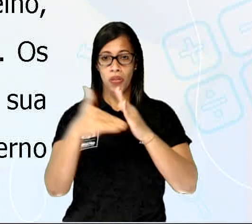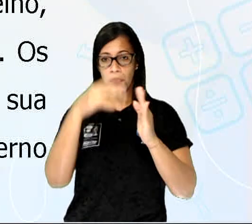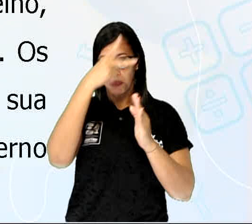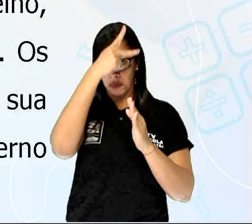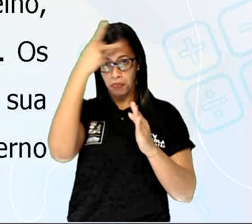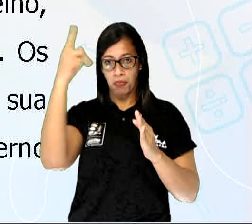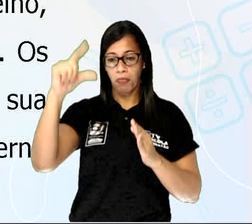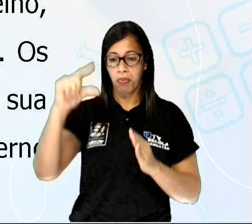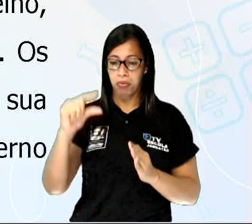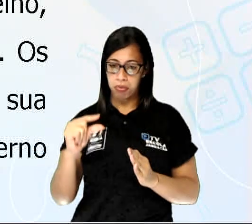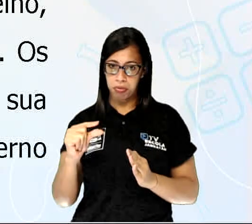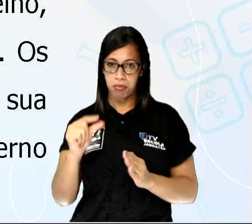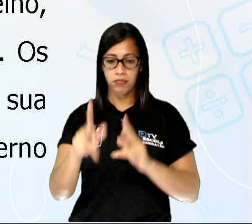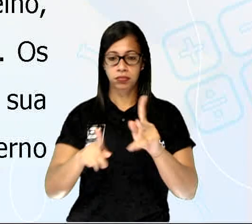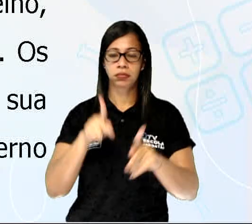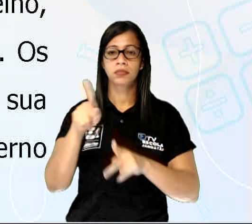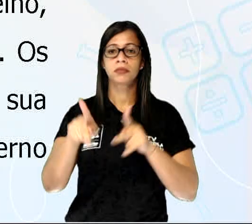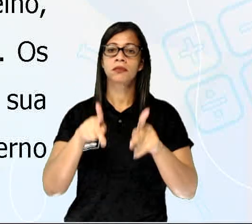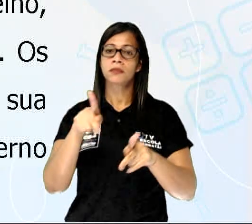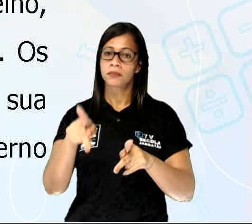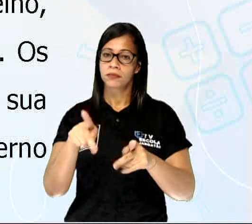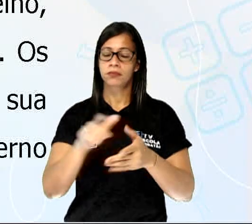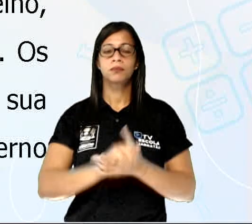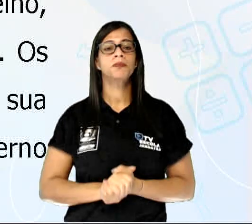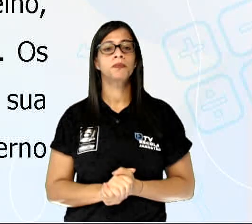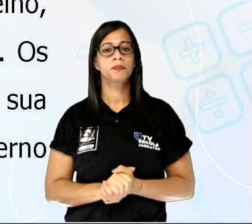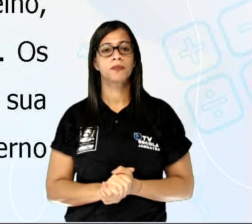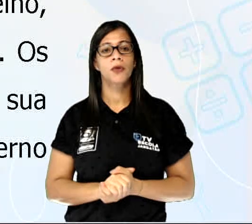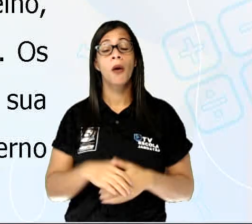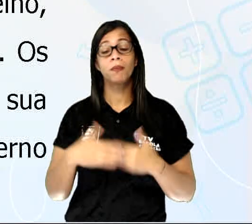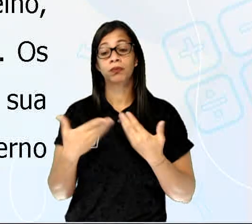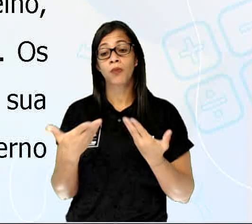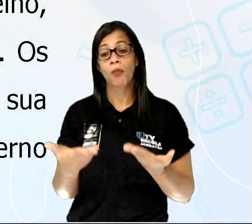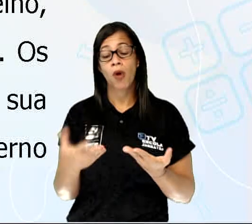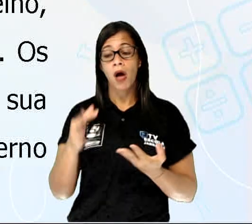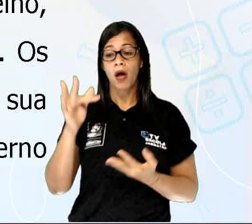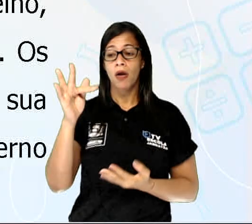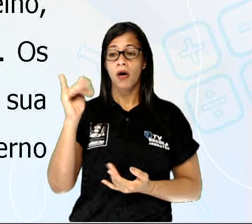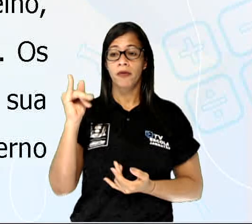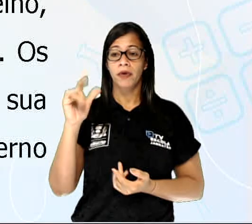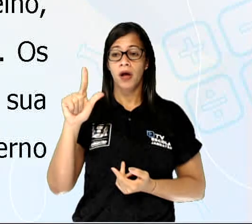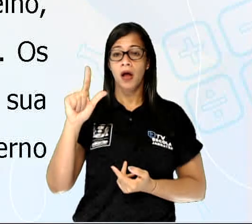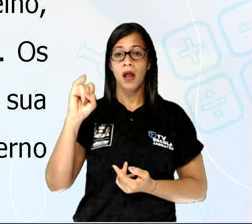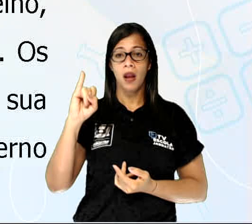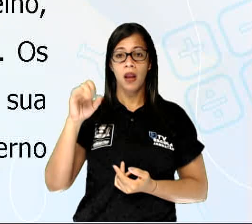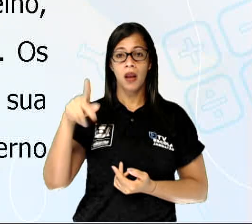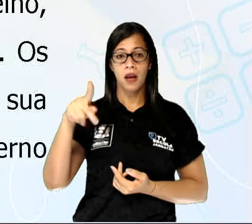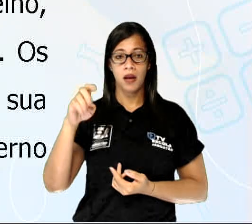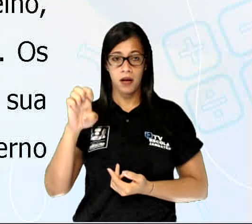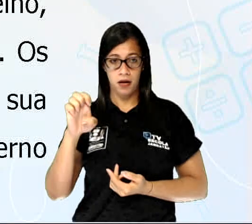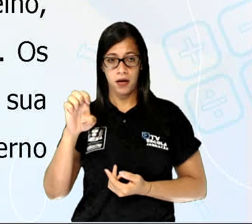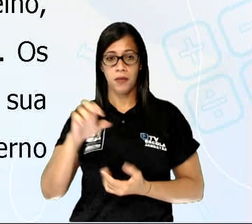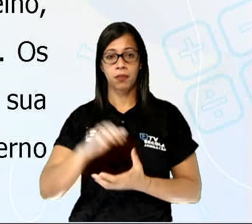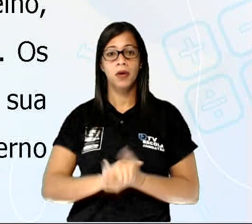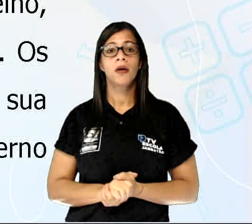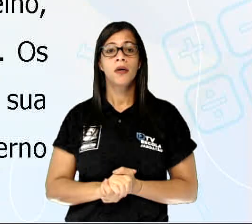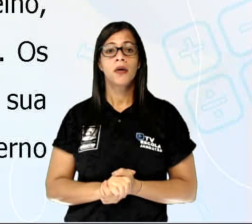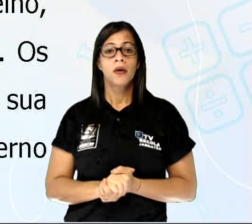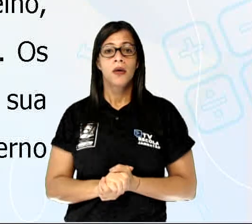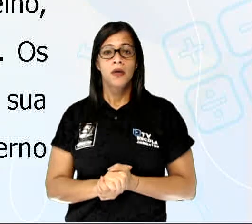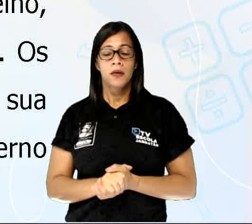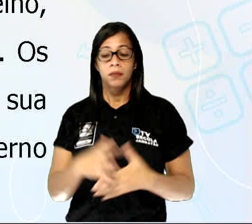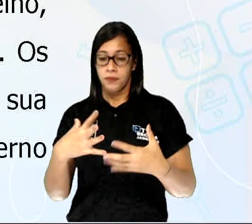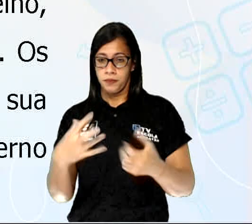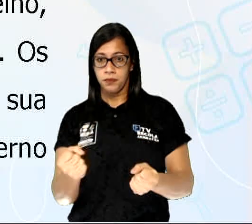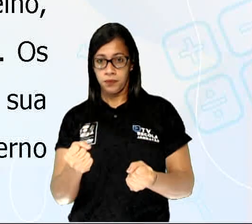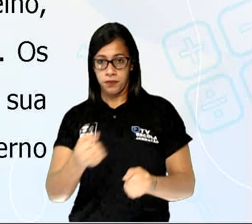quando Filipe II assumiu o trono espanhol, ele quis abolir a liberdade religiosa em todo o seu reino, obrigando a conversão incondicional